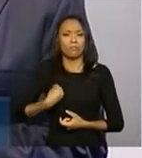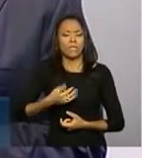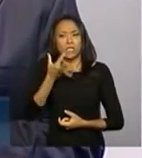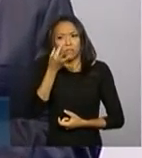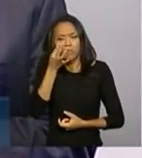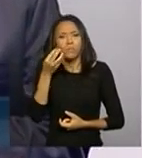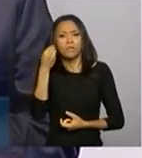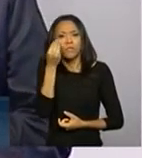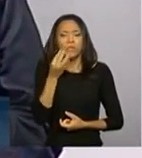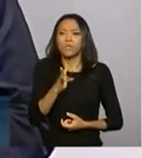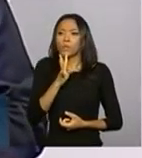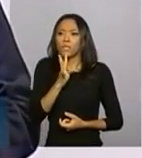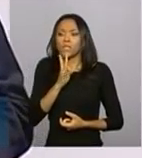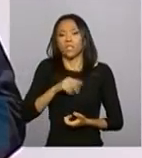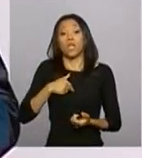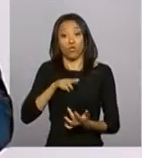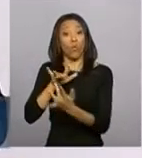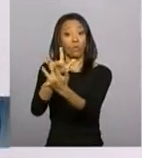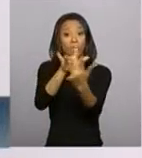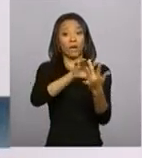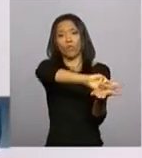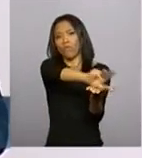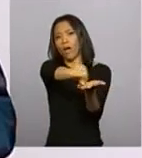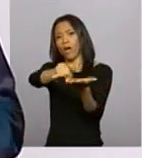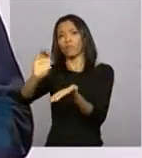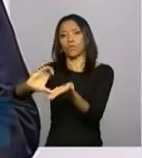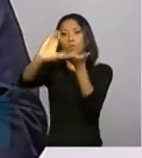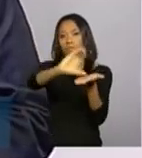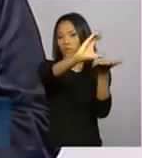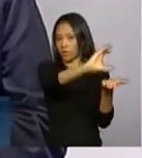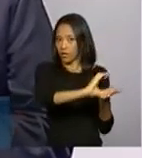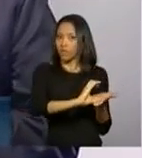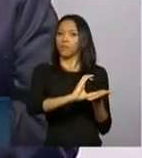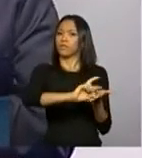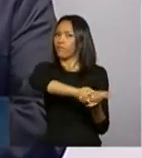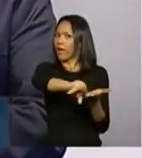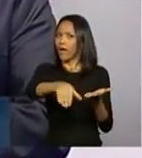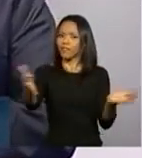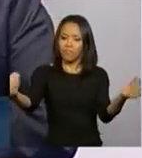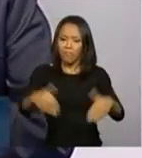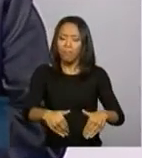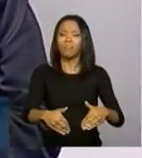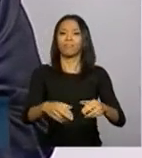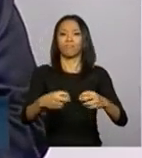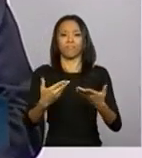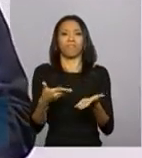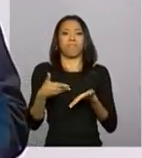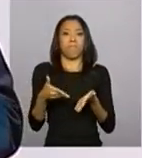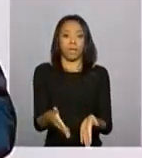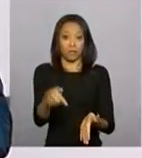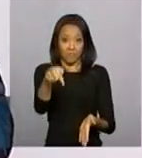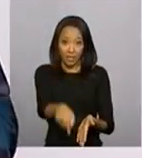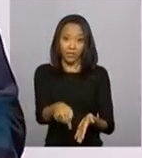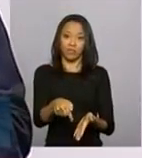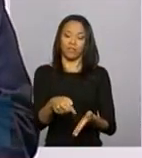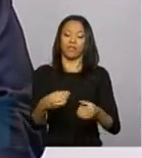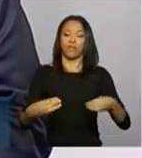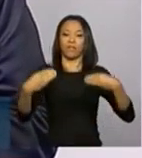contato com diversos conselhos, vários deles presentes para alegria minha nesse conselho. O